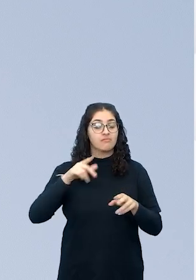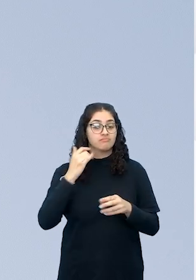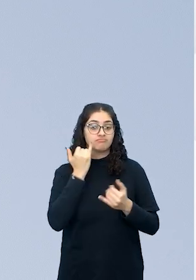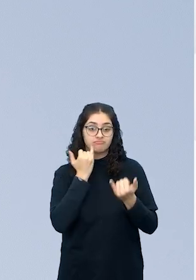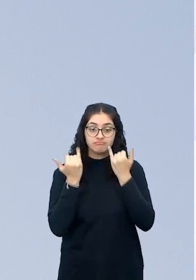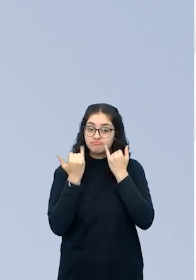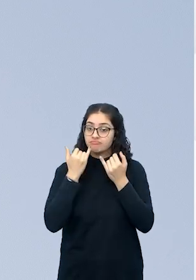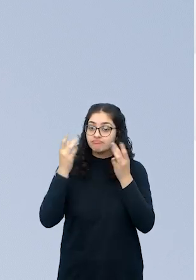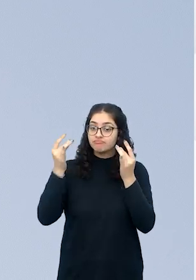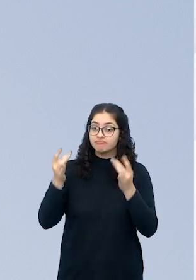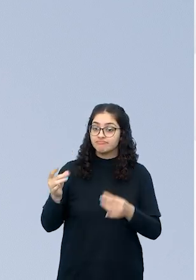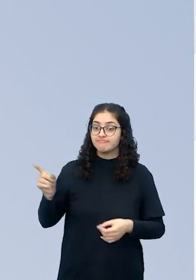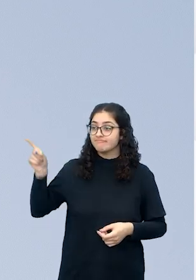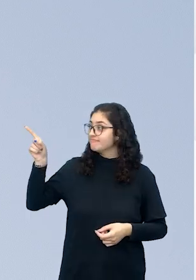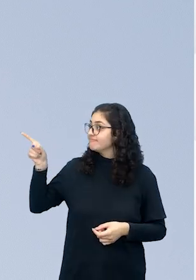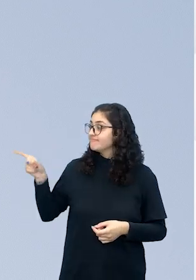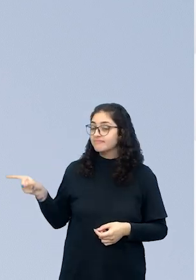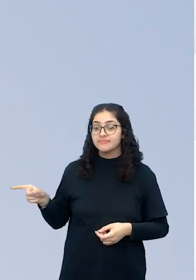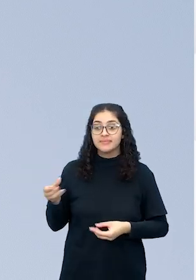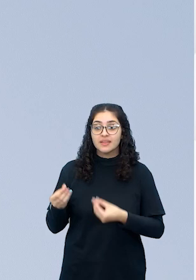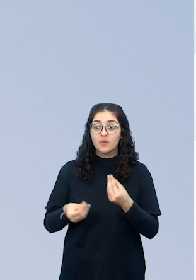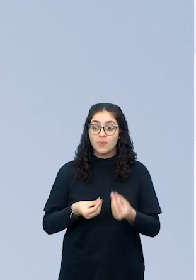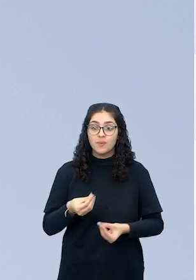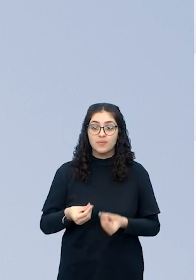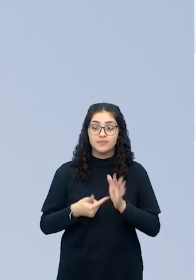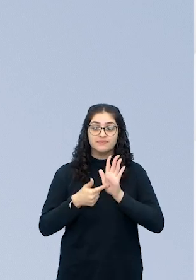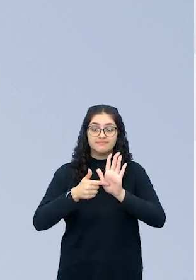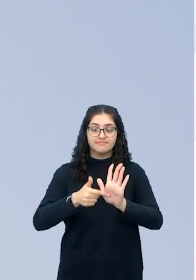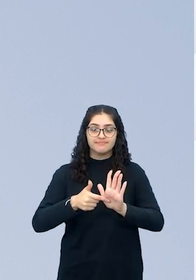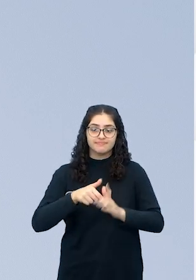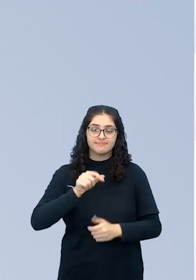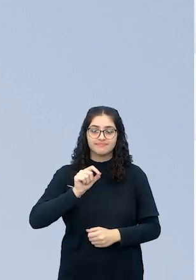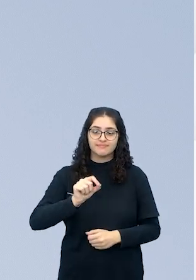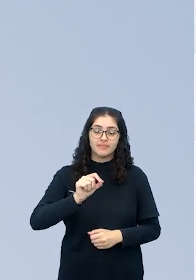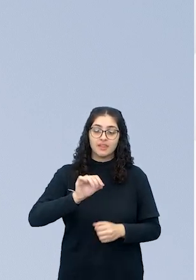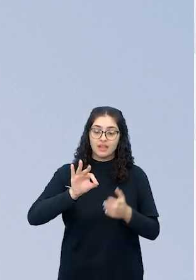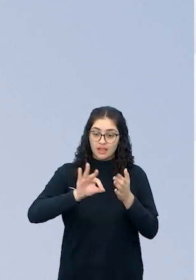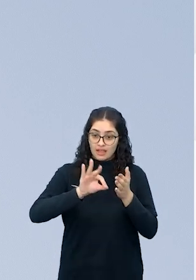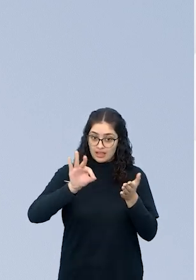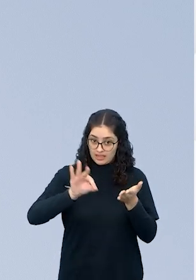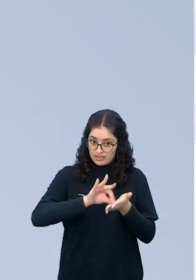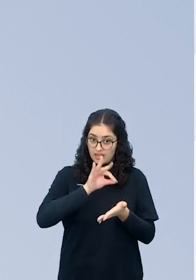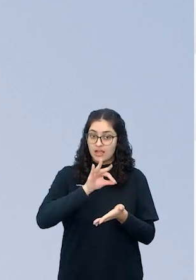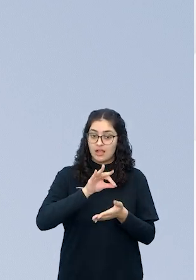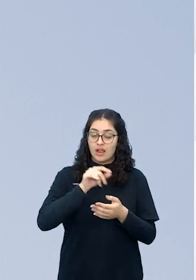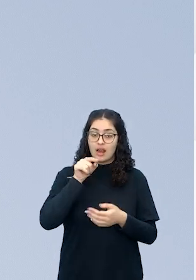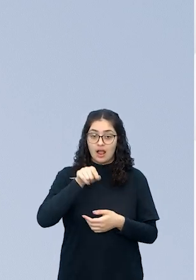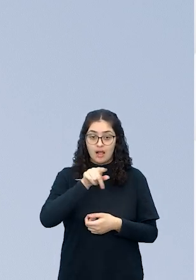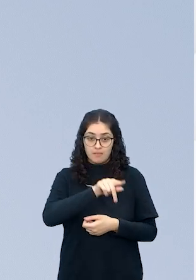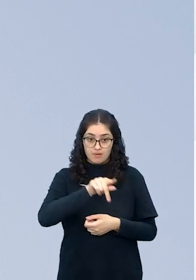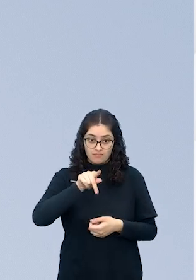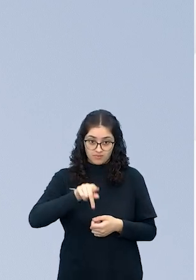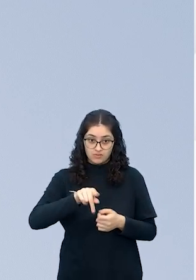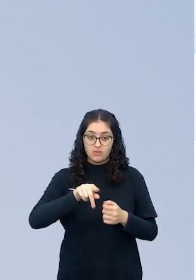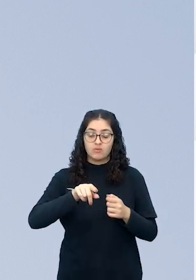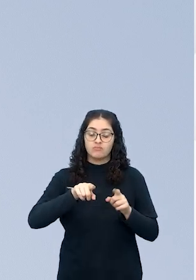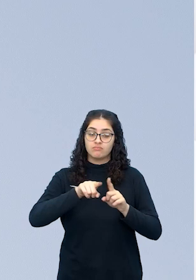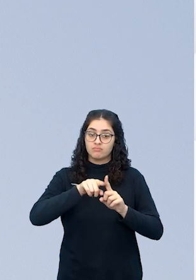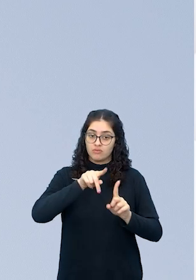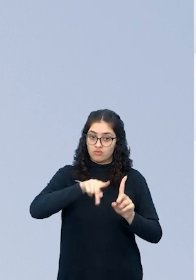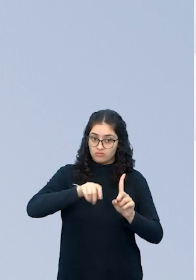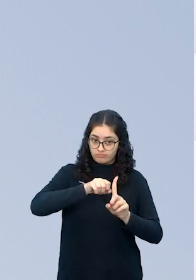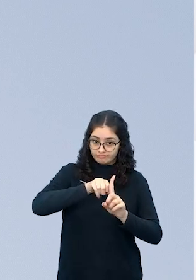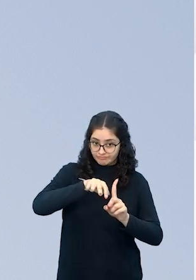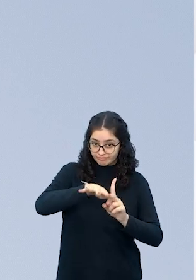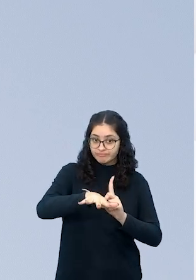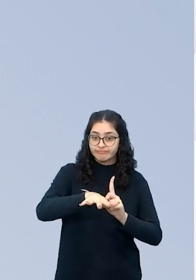A gente, por exemplo, vai explorar aqui a inscrição tanto do professor multiplicador, mas também